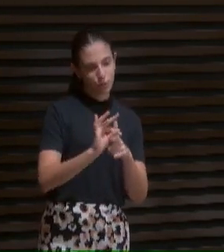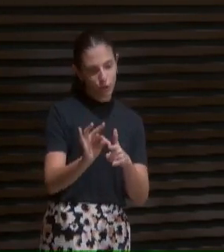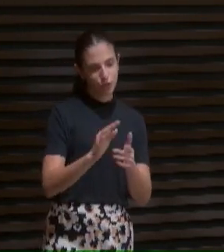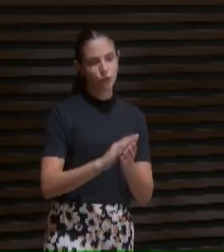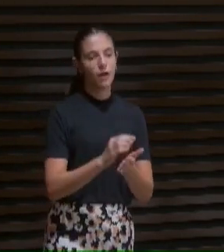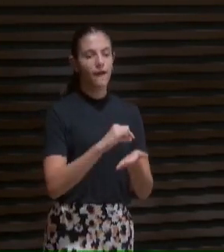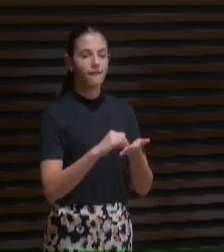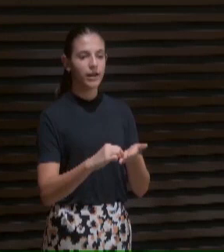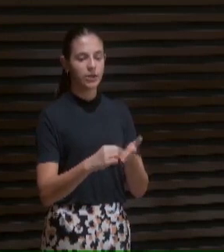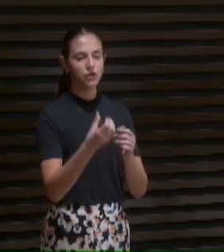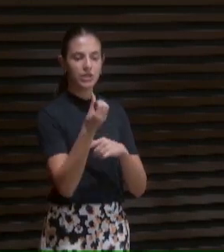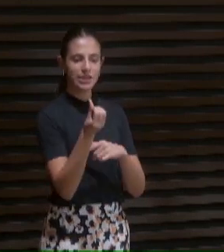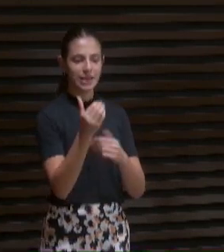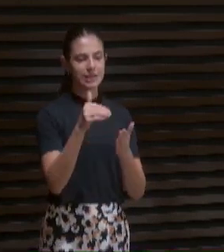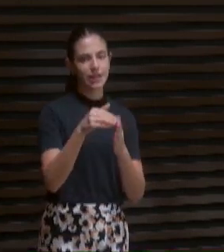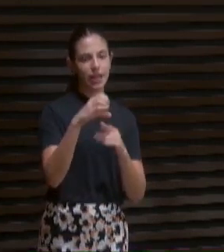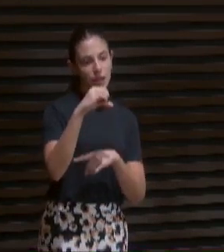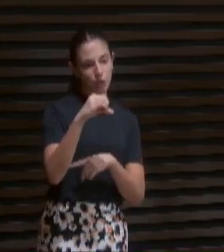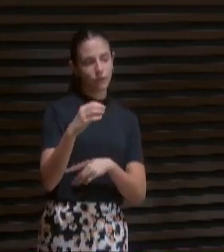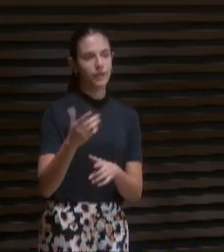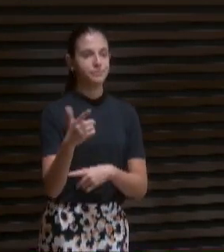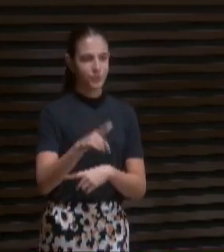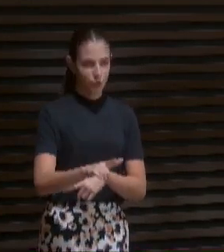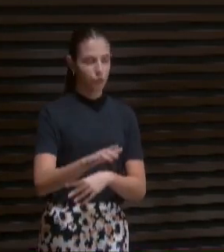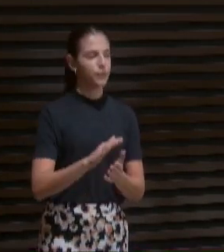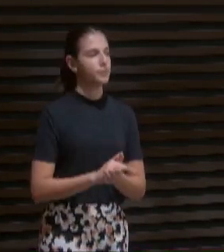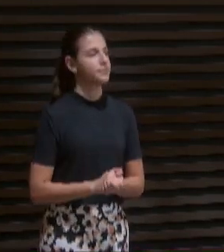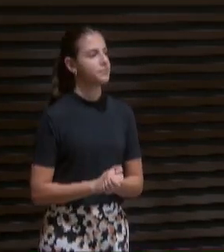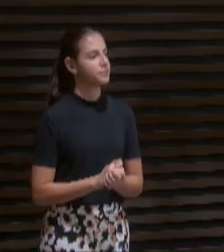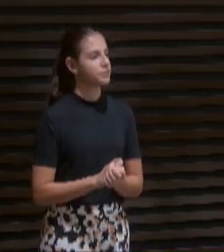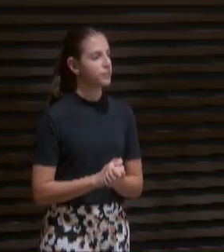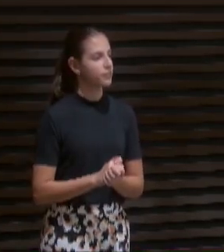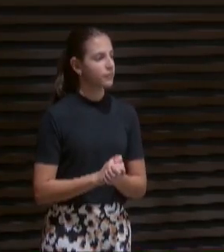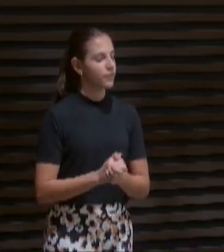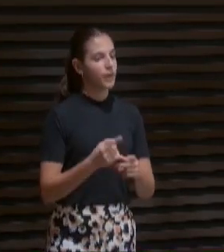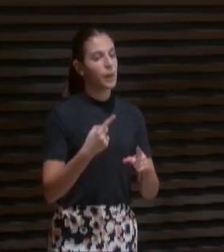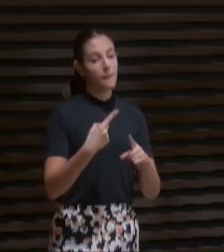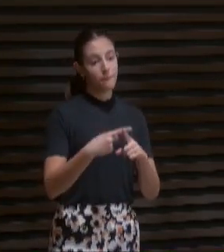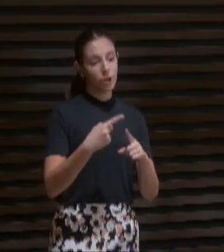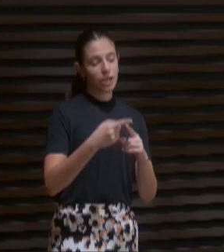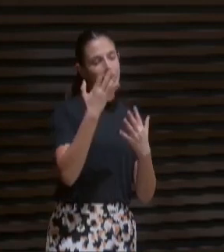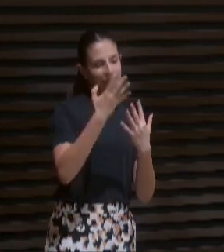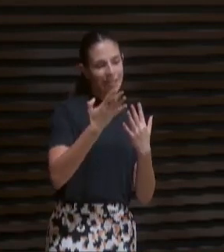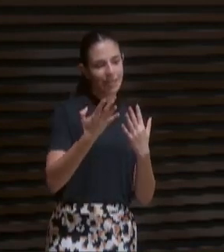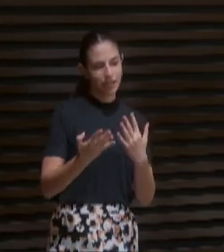versos 6 a 9, outra vez. Pois entre